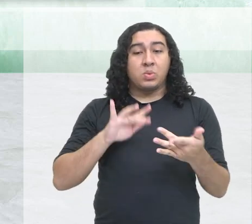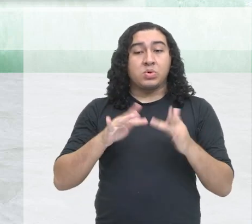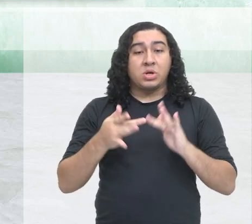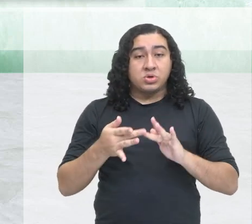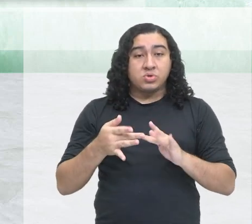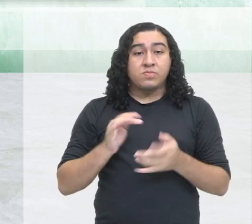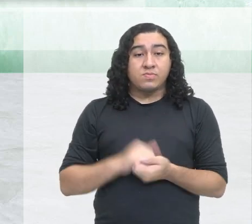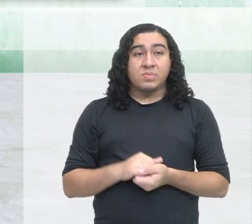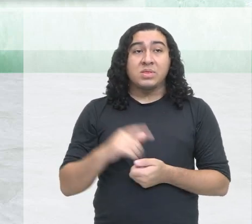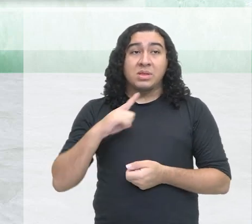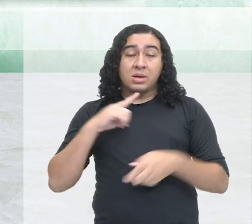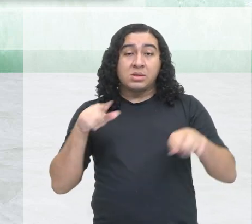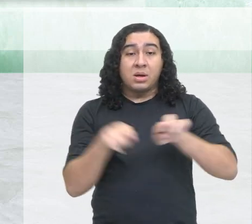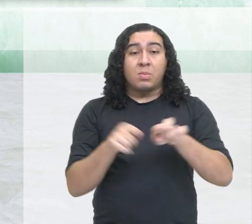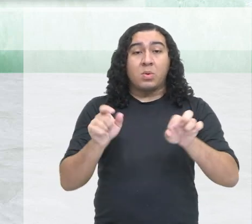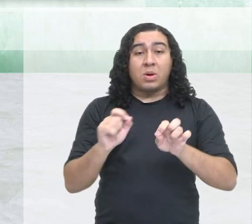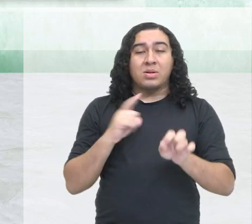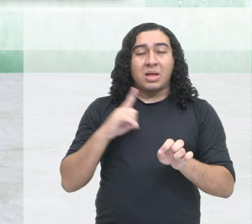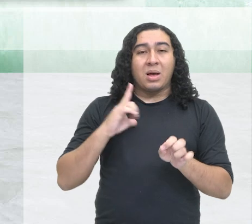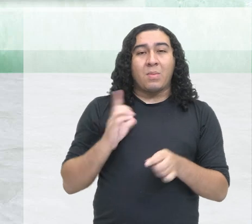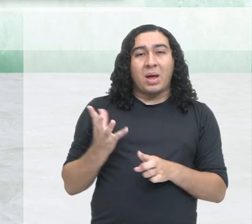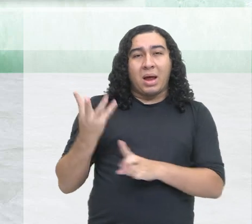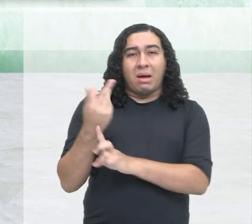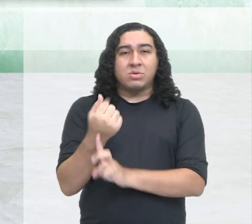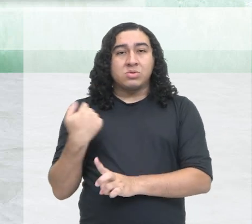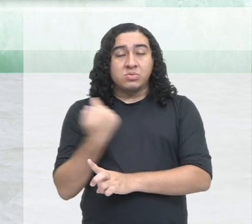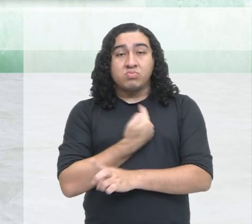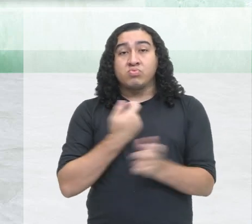contexto, nós temos aqui uma arte para que a gente